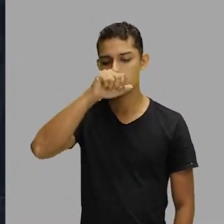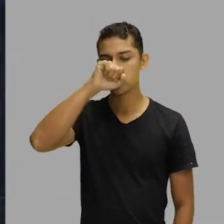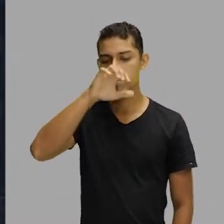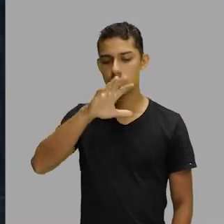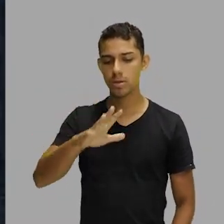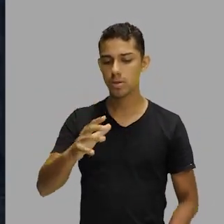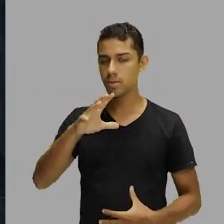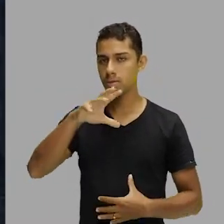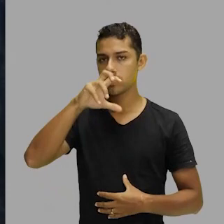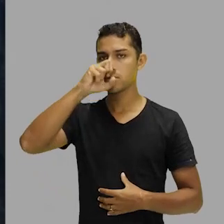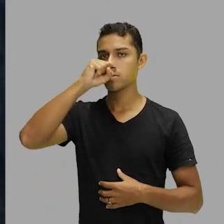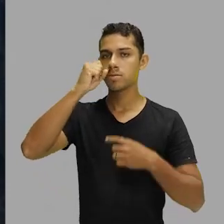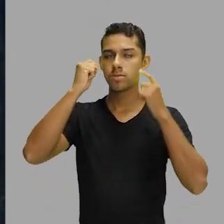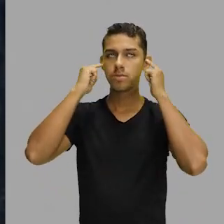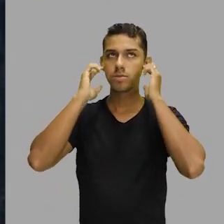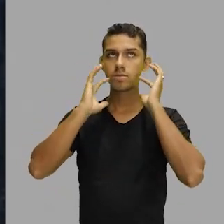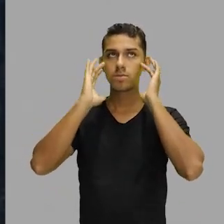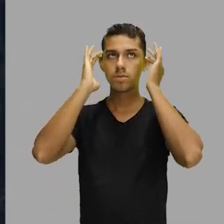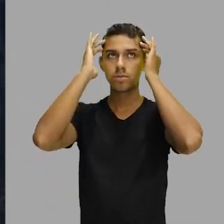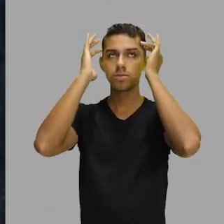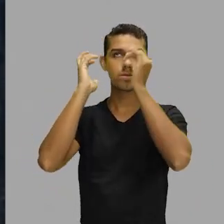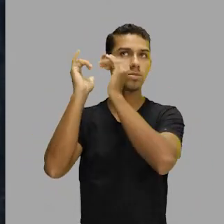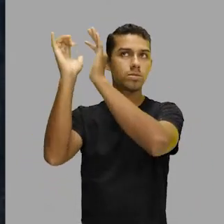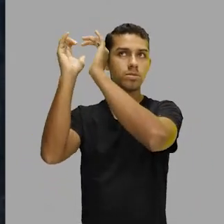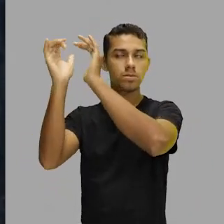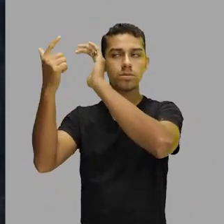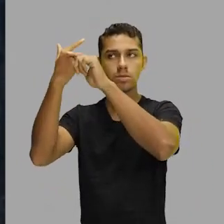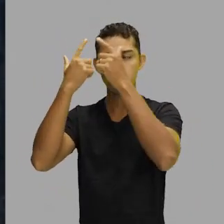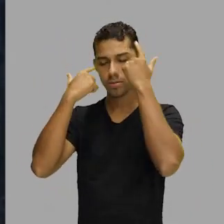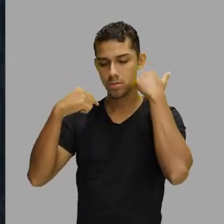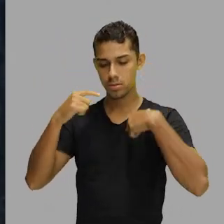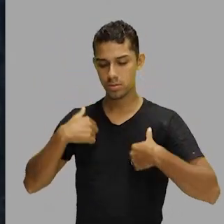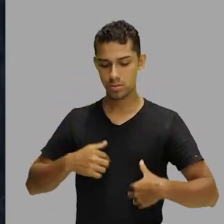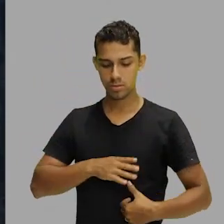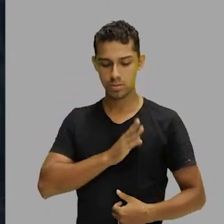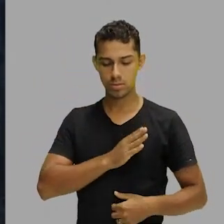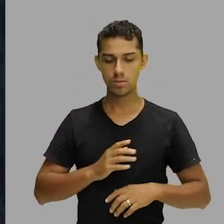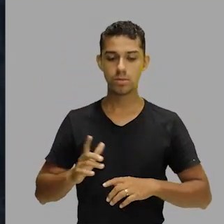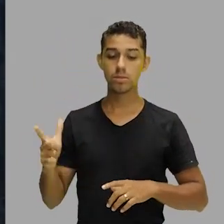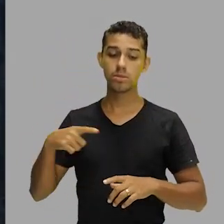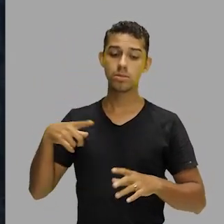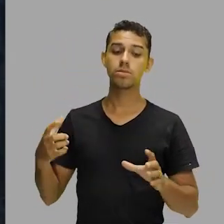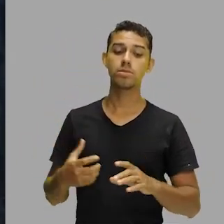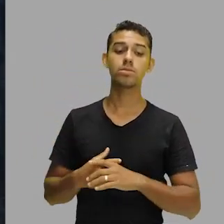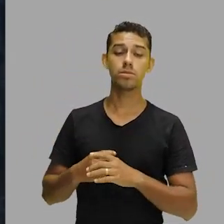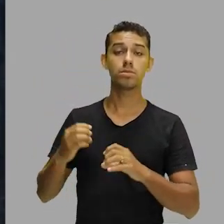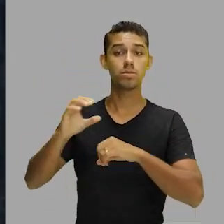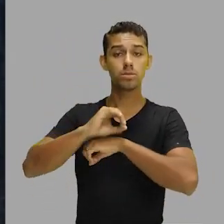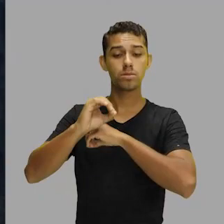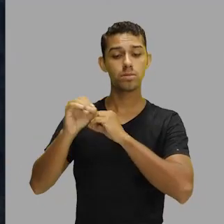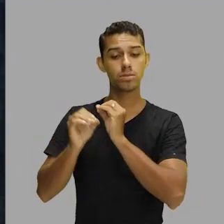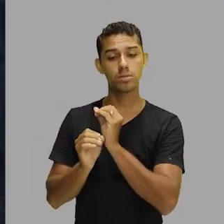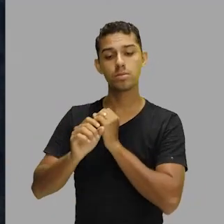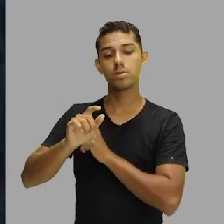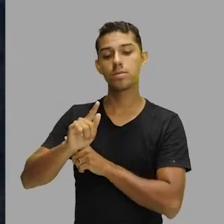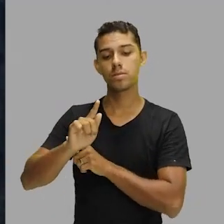ele vai servir no nosso organismo para quebrar a molécula de glicose e liberar energia para que a gente consiga promover